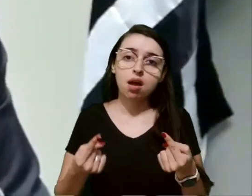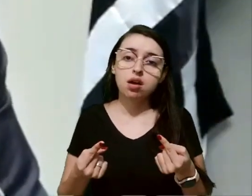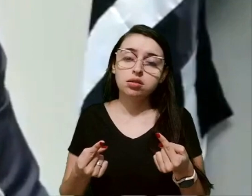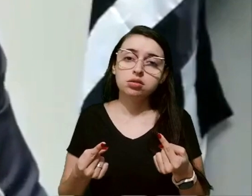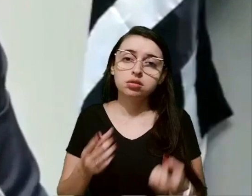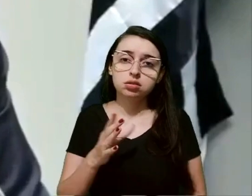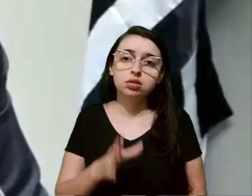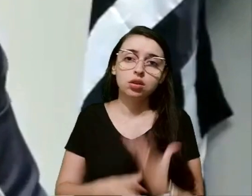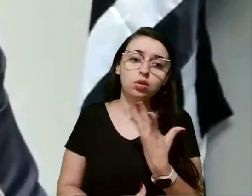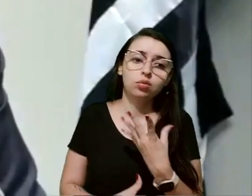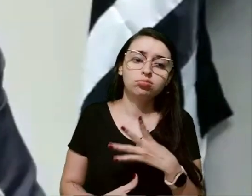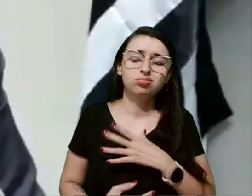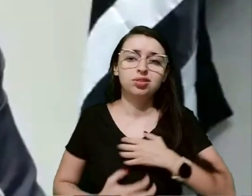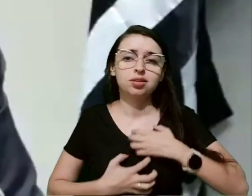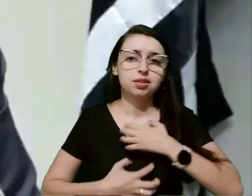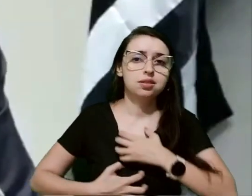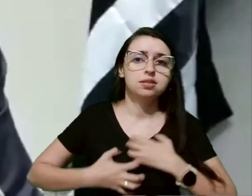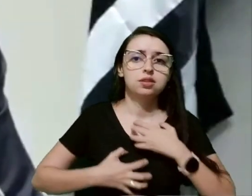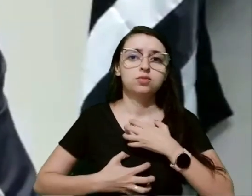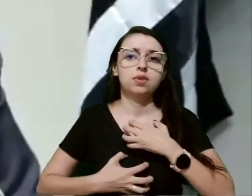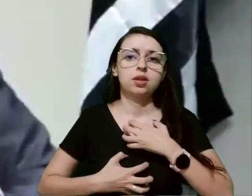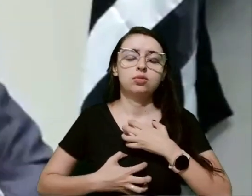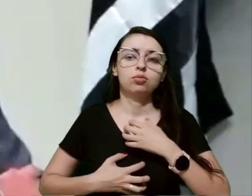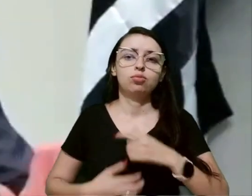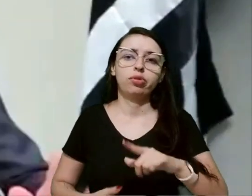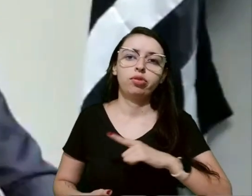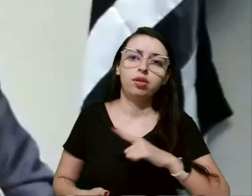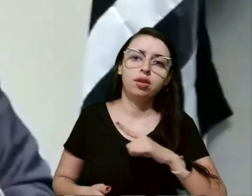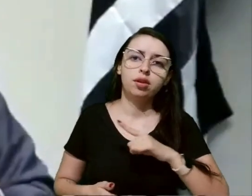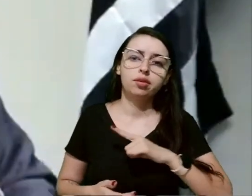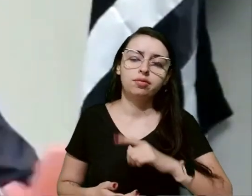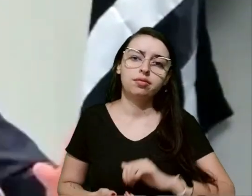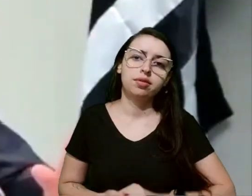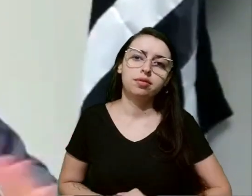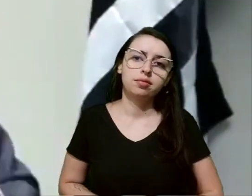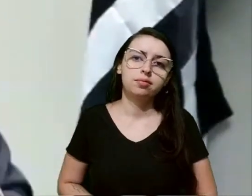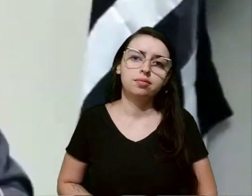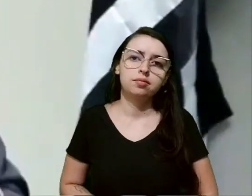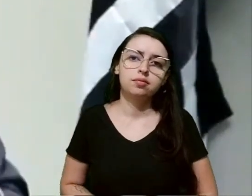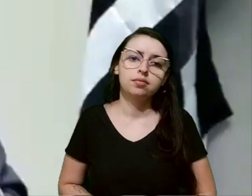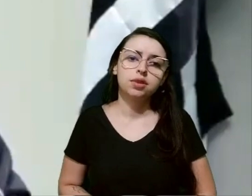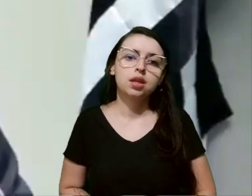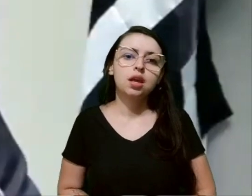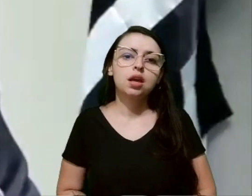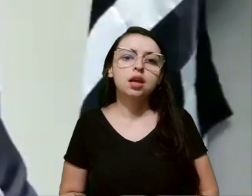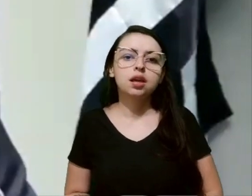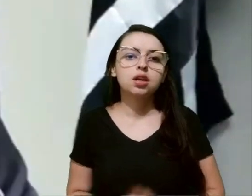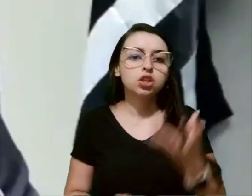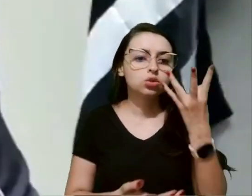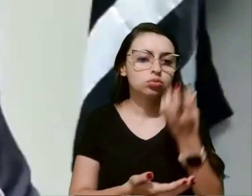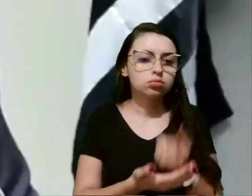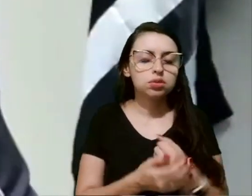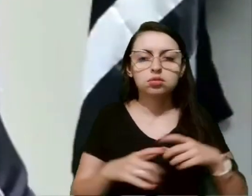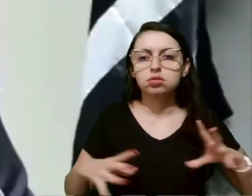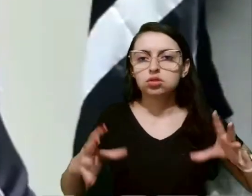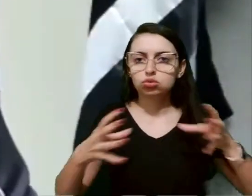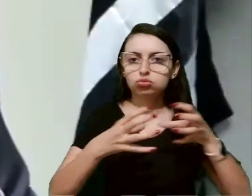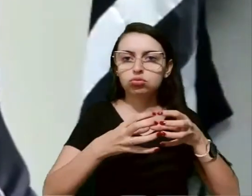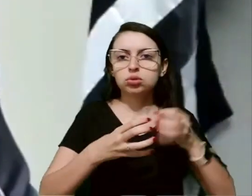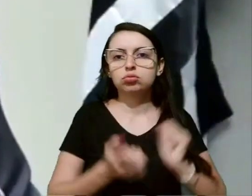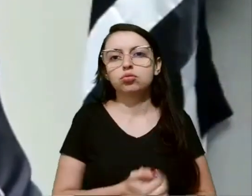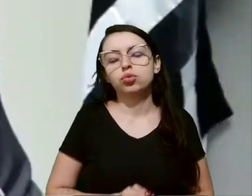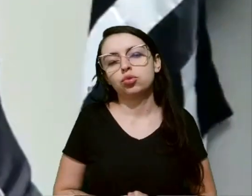mas criou aquela comoção e houve houve num primeiro momento, uma absolução coletiva,